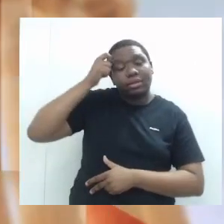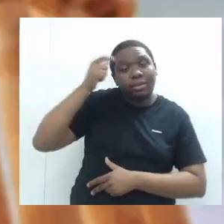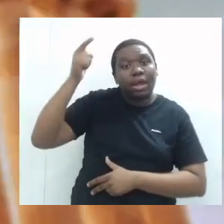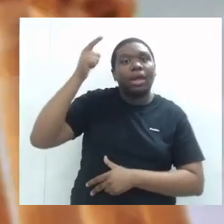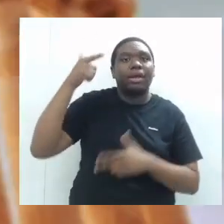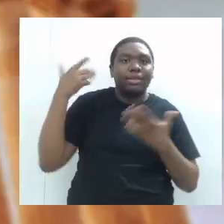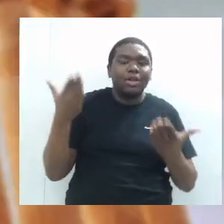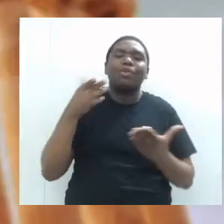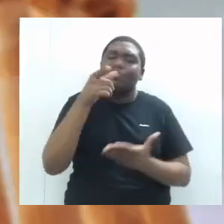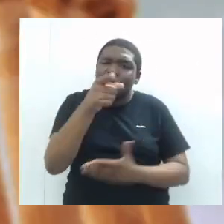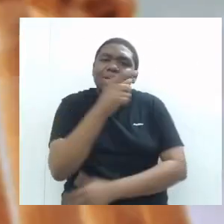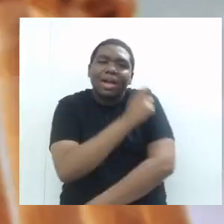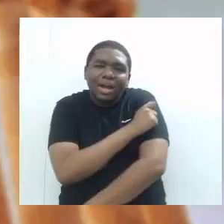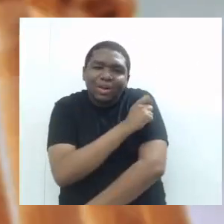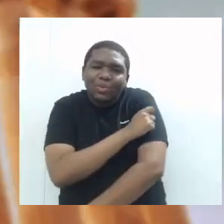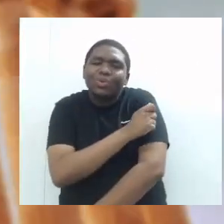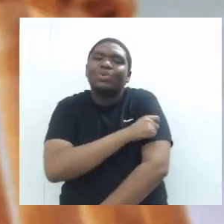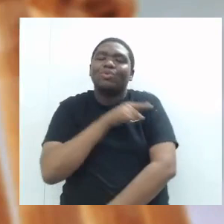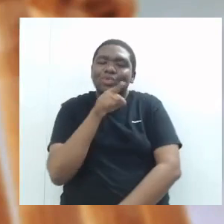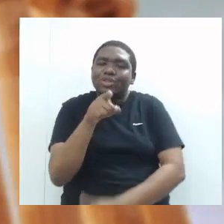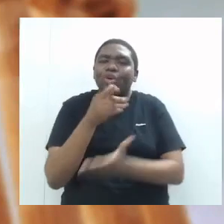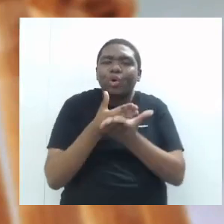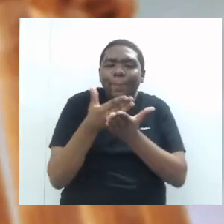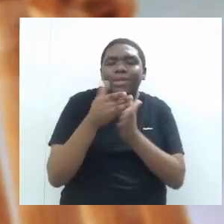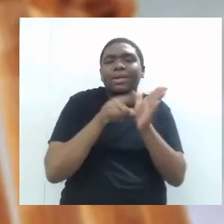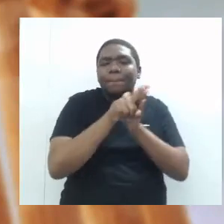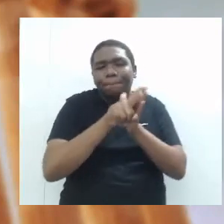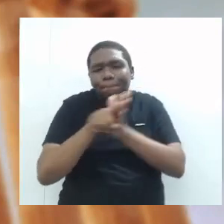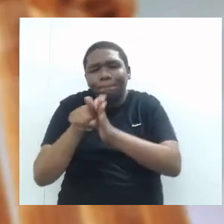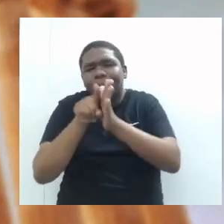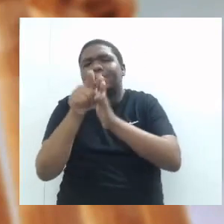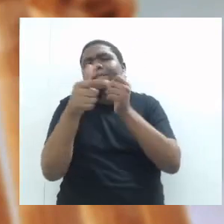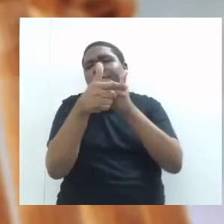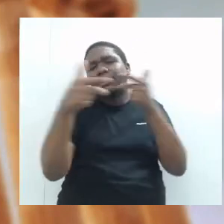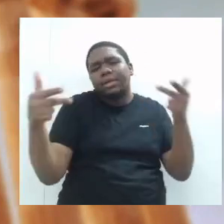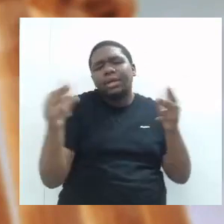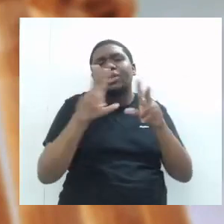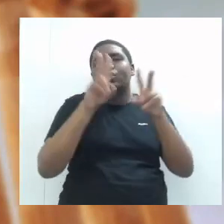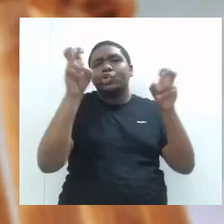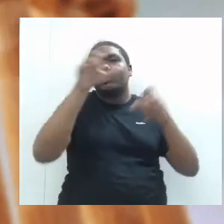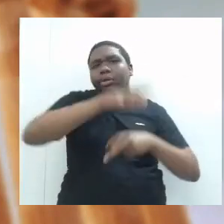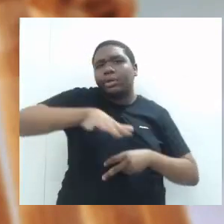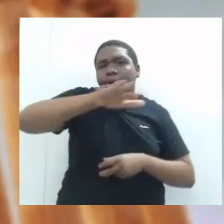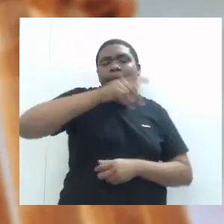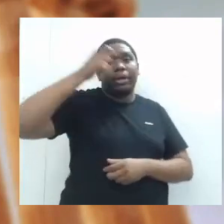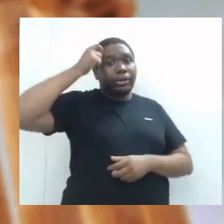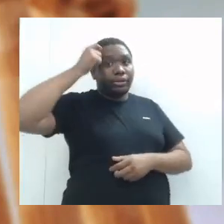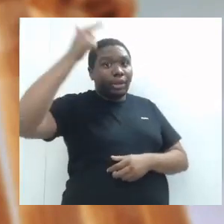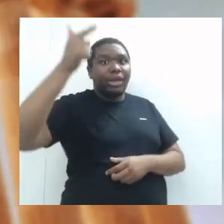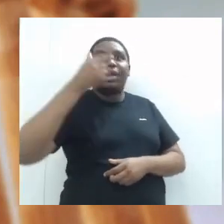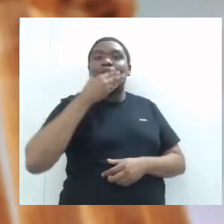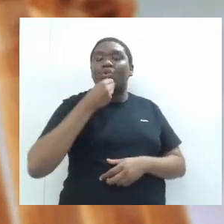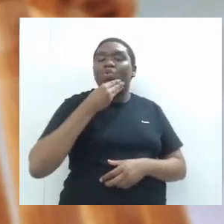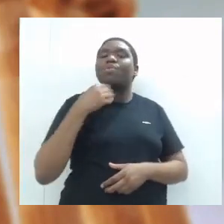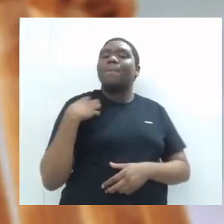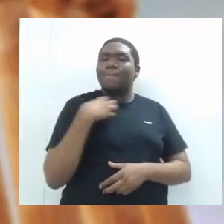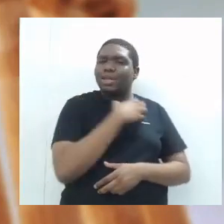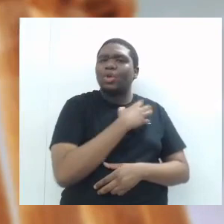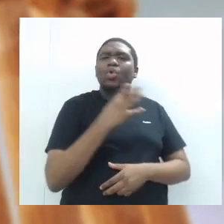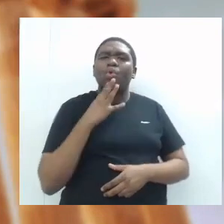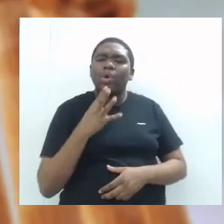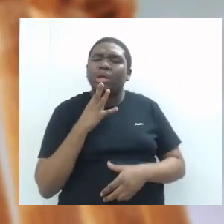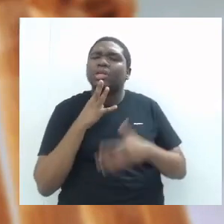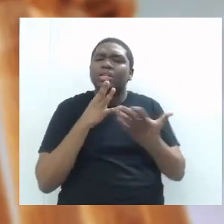você, estudante, começar a estudar, pesquisar mais um pouco sobre o mundo das ideias de Platão, conhecer mais a questão